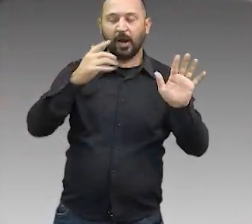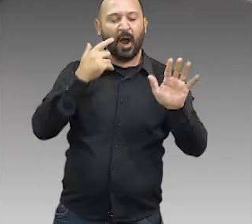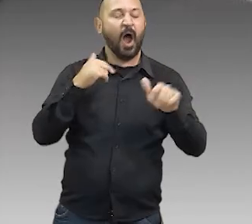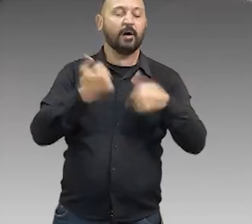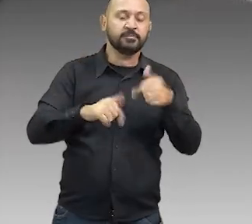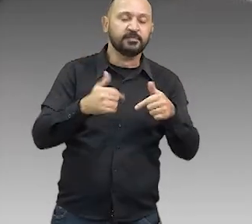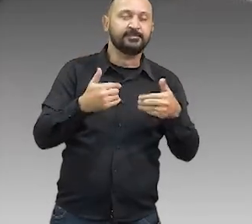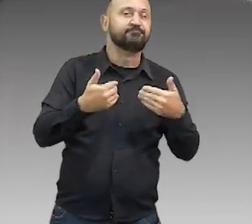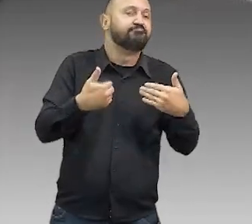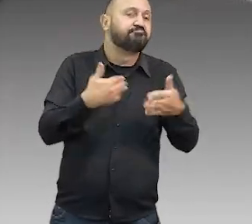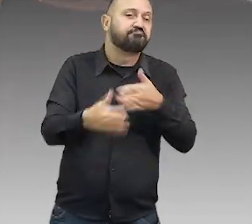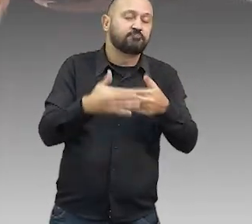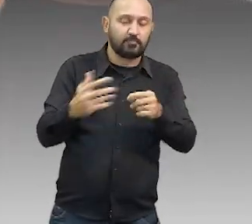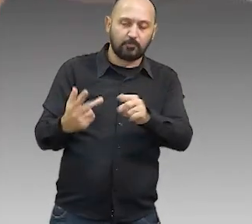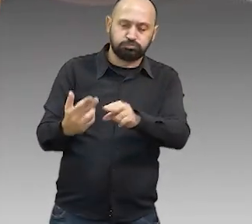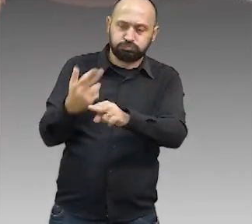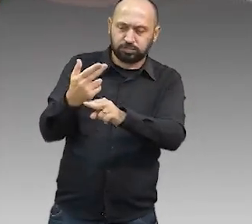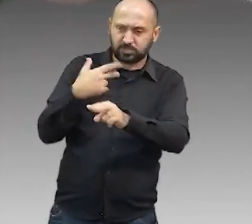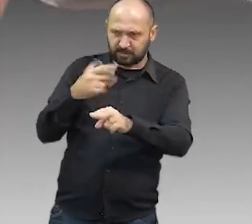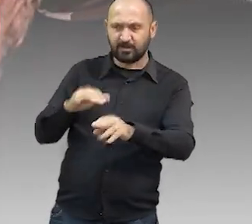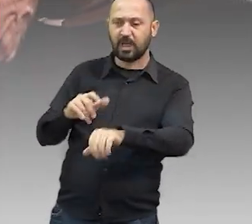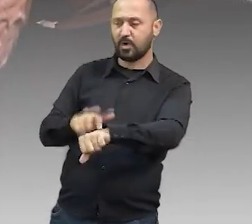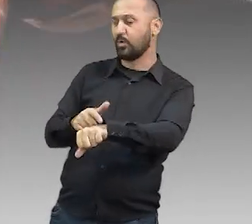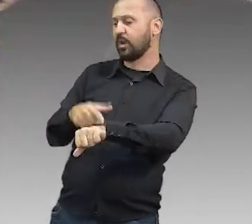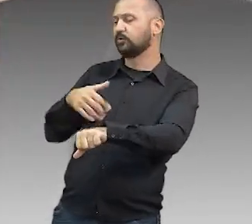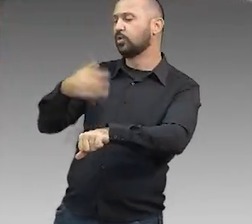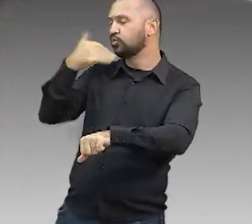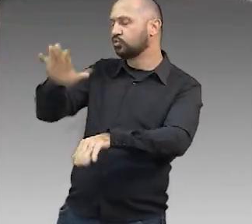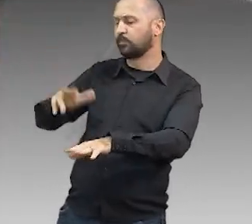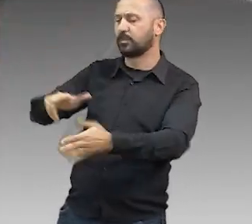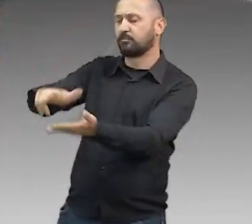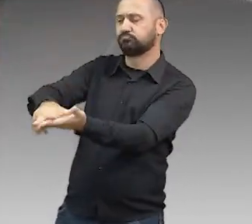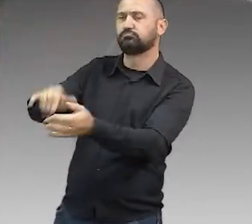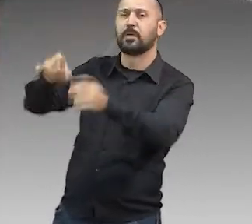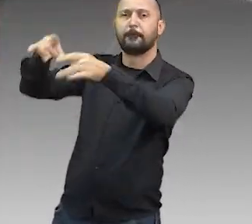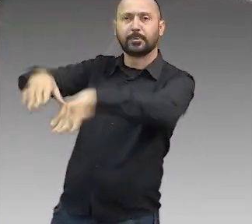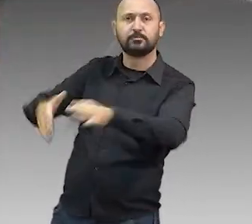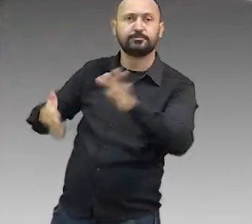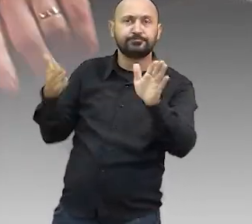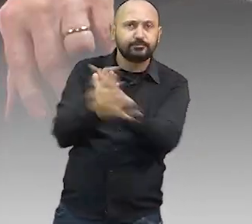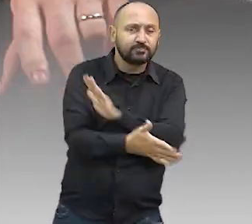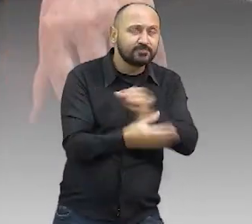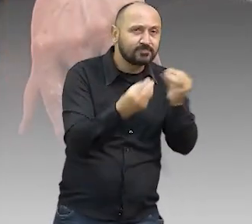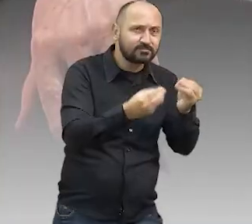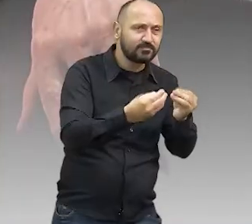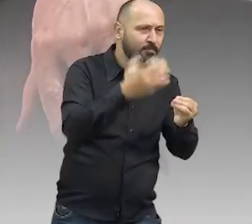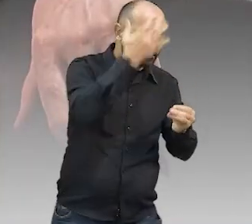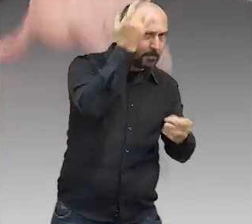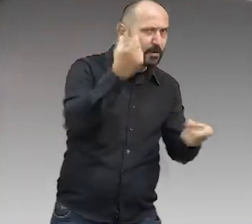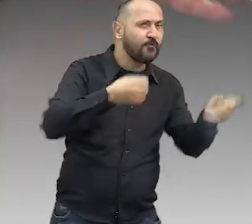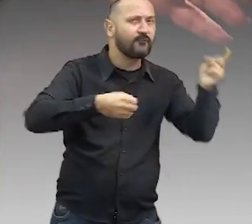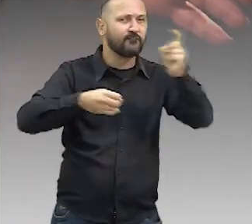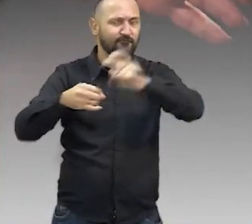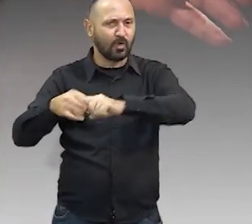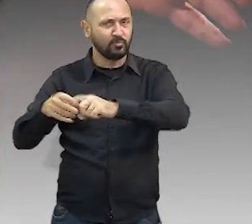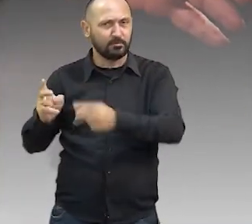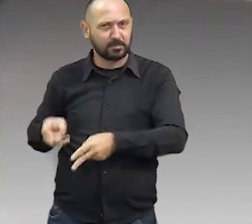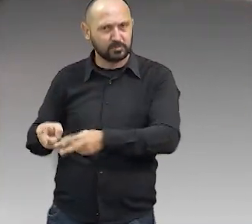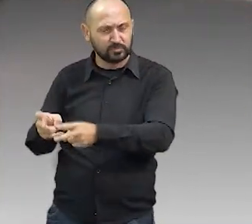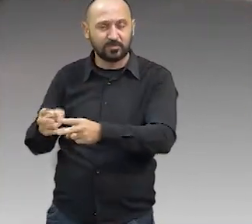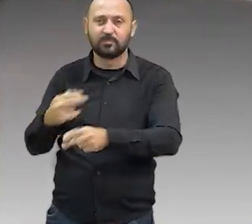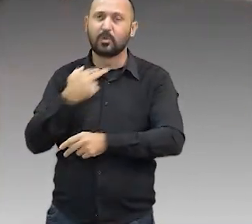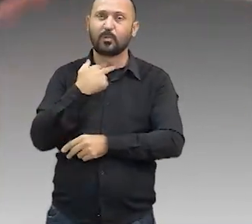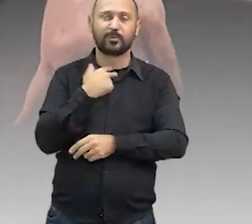você, deu meu horário, eu vou sair, deixa o corpo aqui, deixa a pessoa lá e amanhã eu volto para continuar a operação? Não dá,